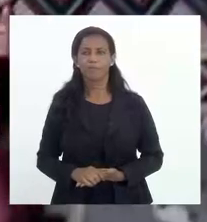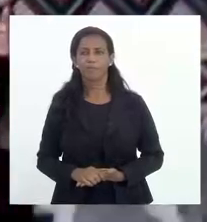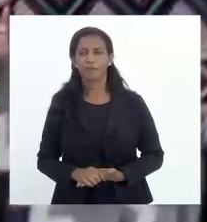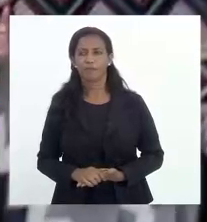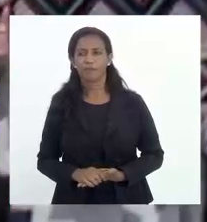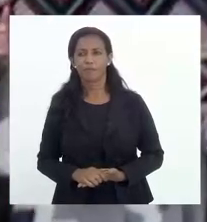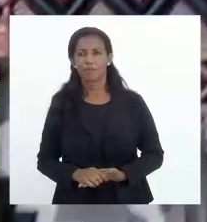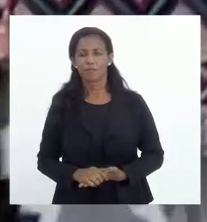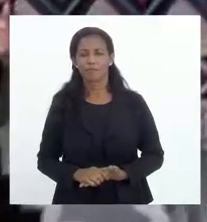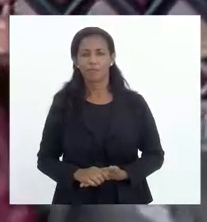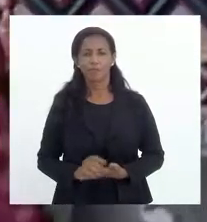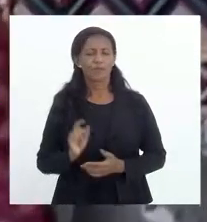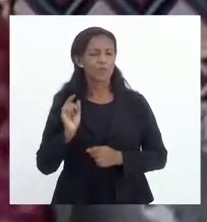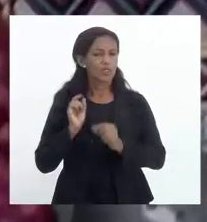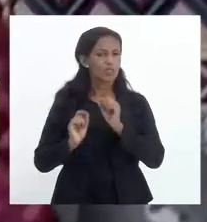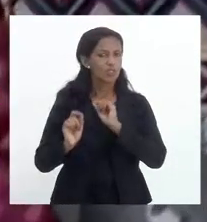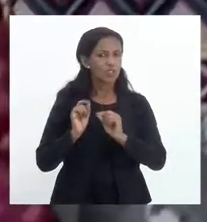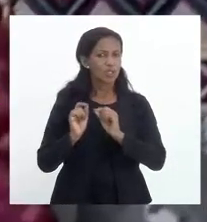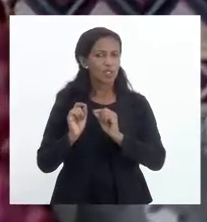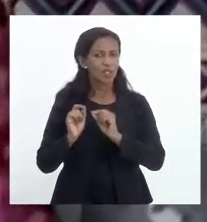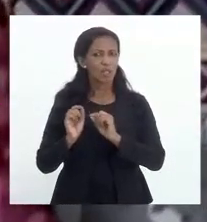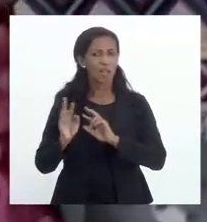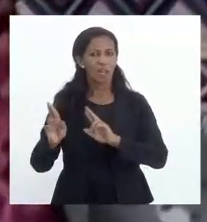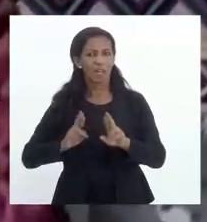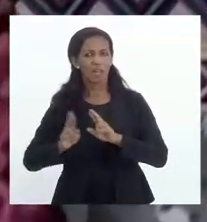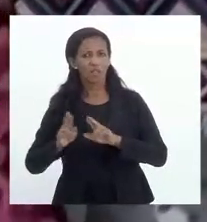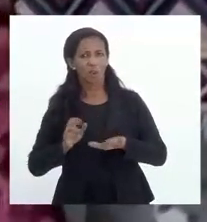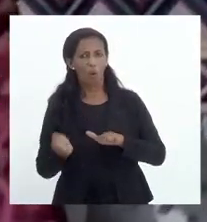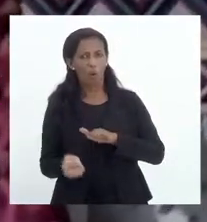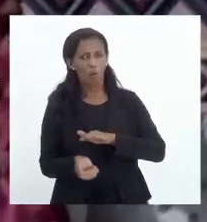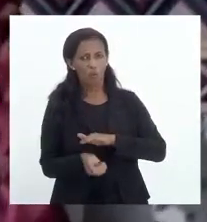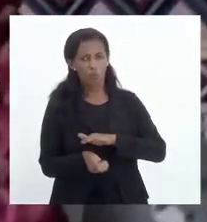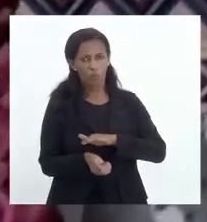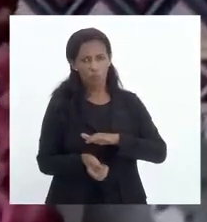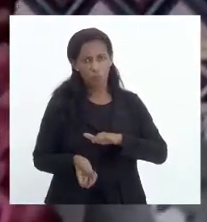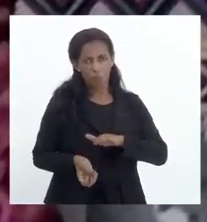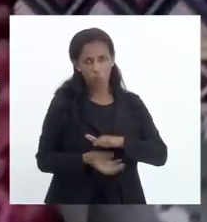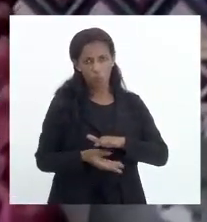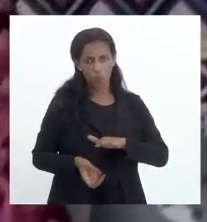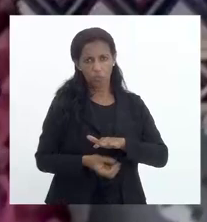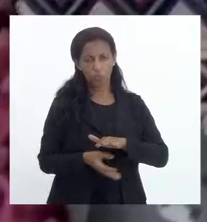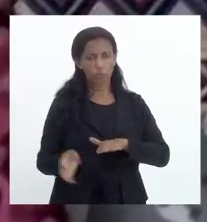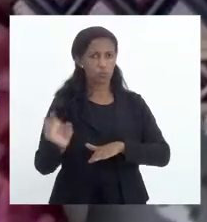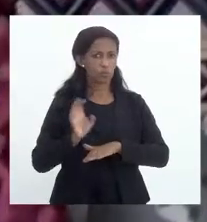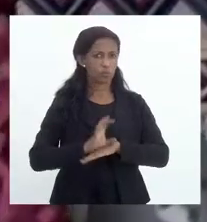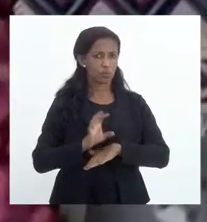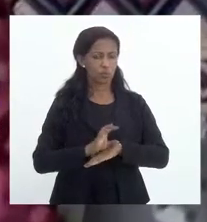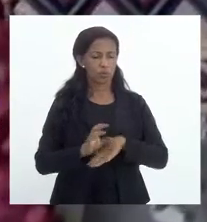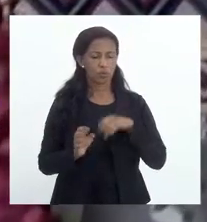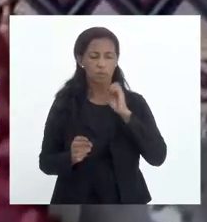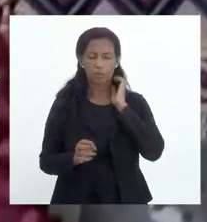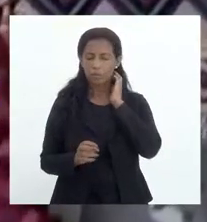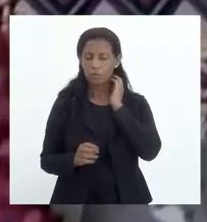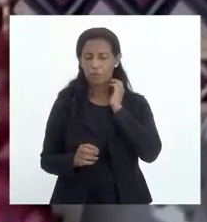de que essa questão relativa ao Fundo de Participação dos Estados é uma